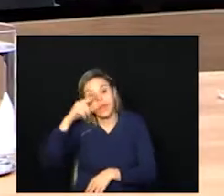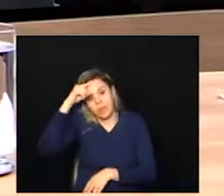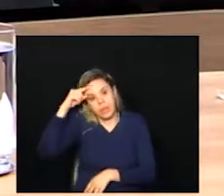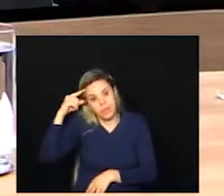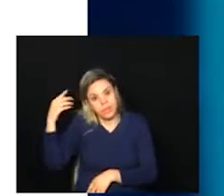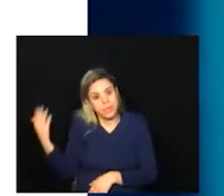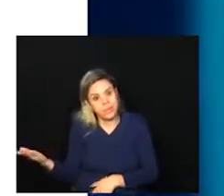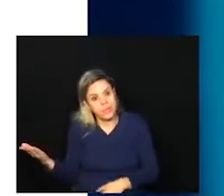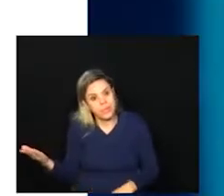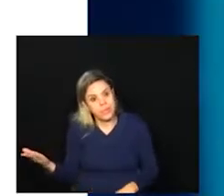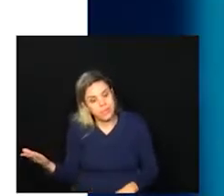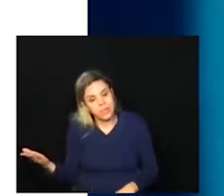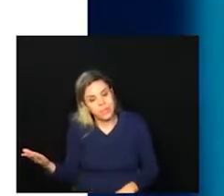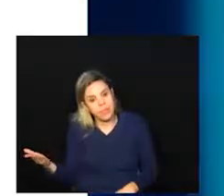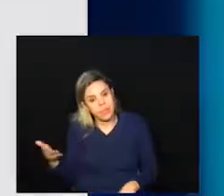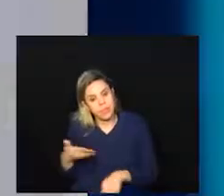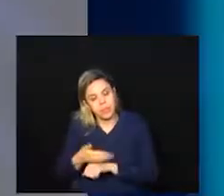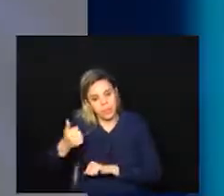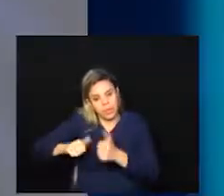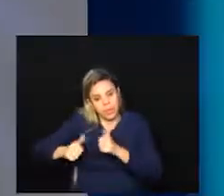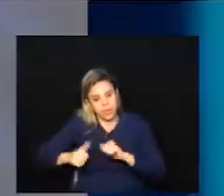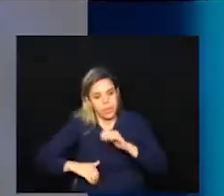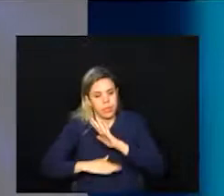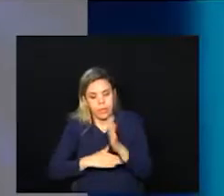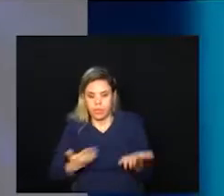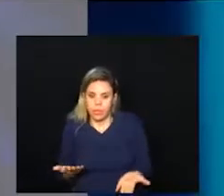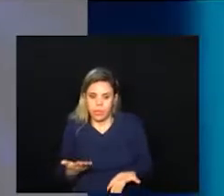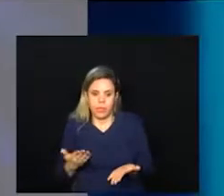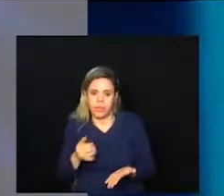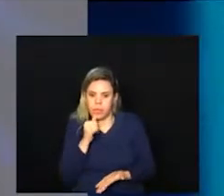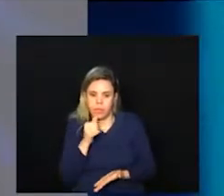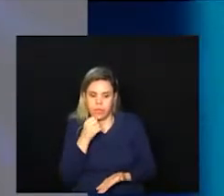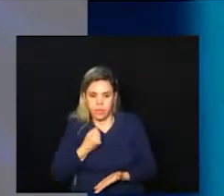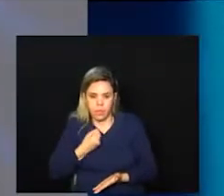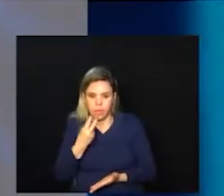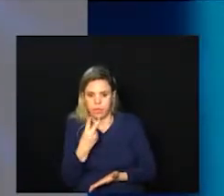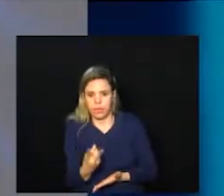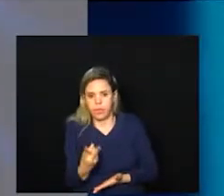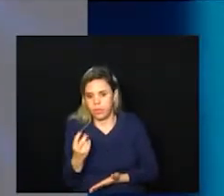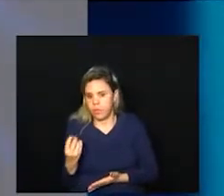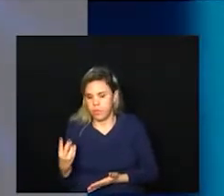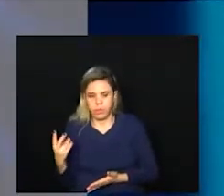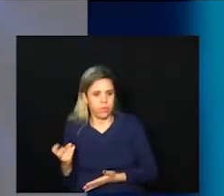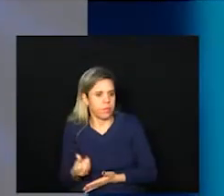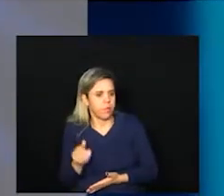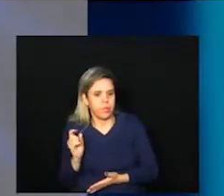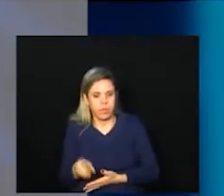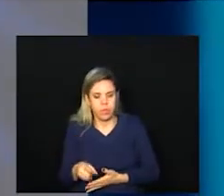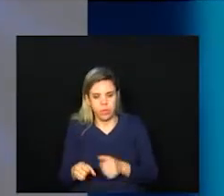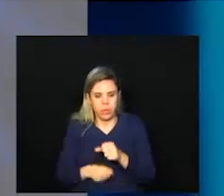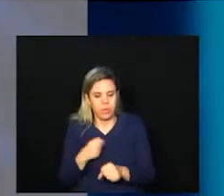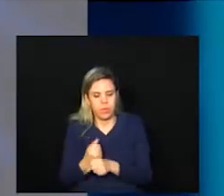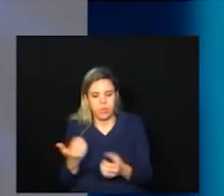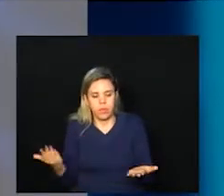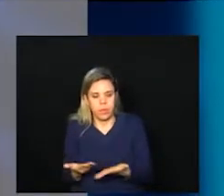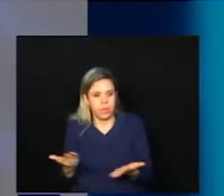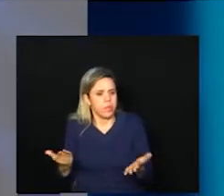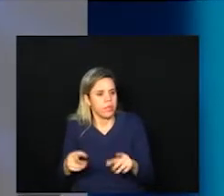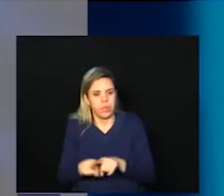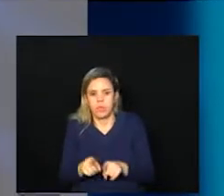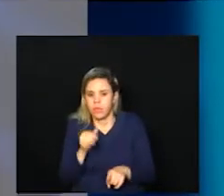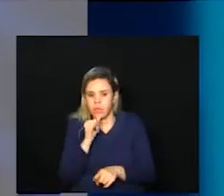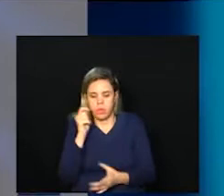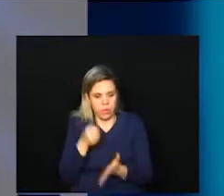Otto Alejandro, está em tramitação na Câmara a matéria número 226 deste ano, que estabelece